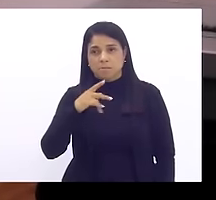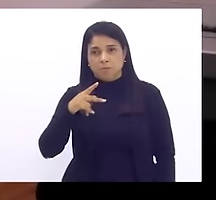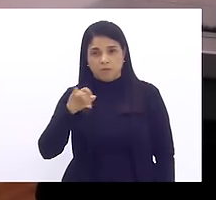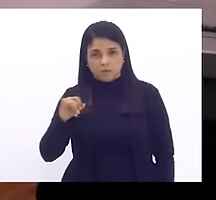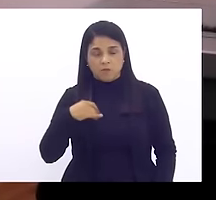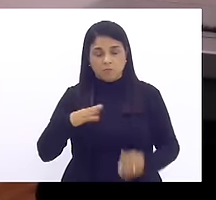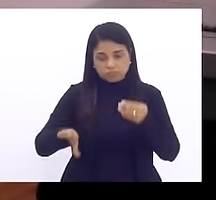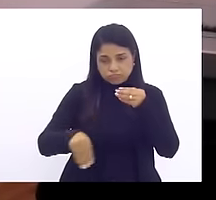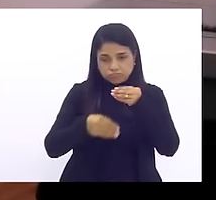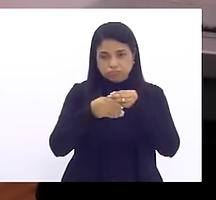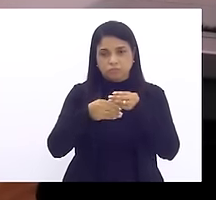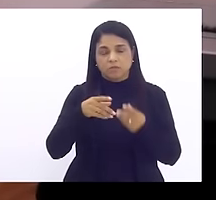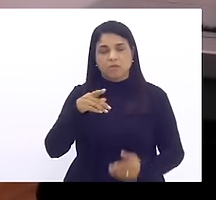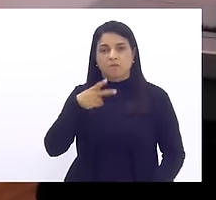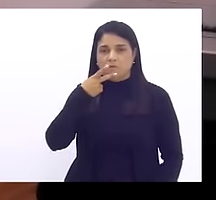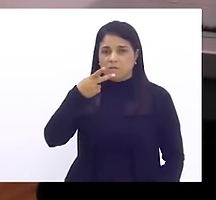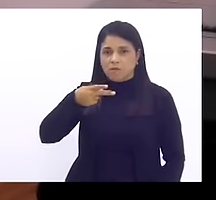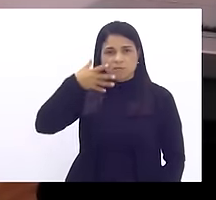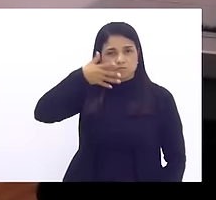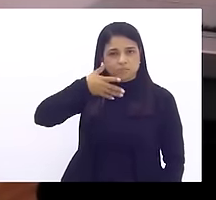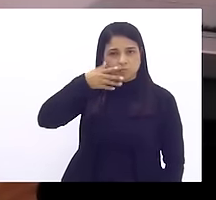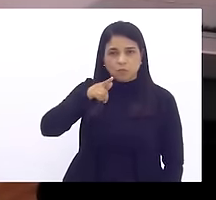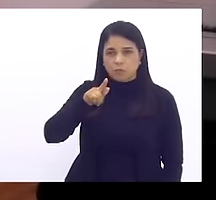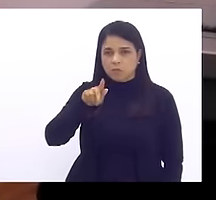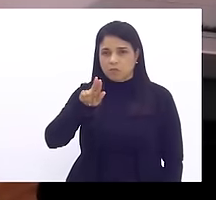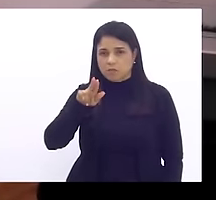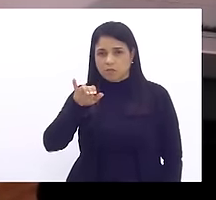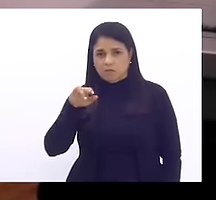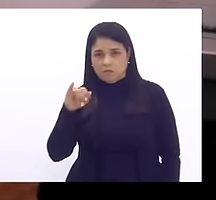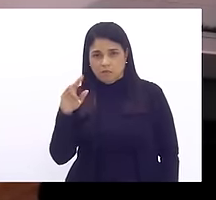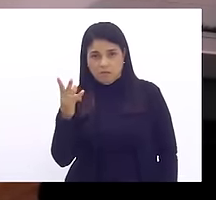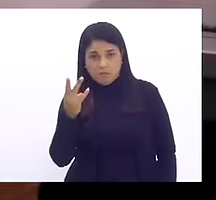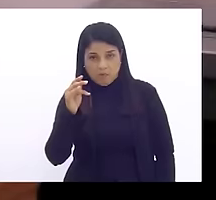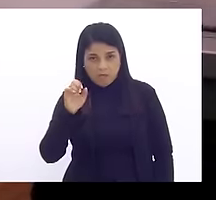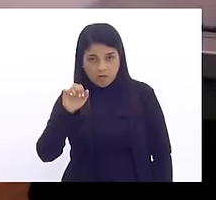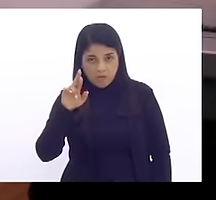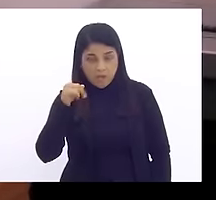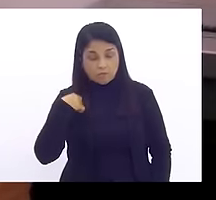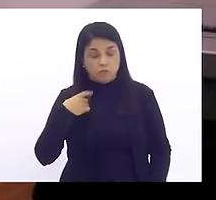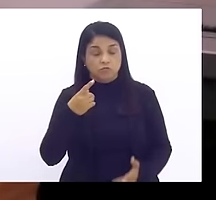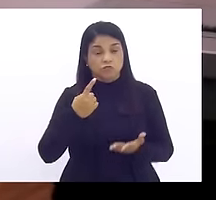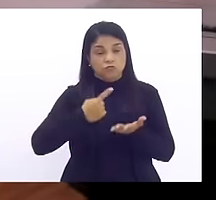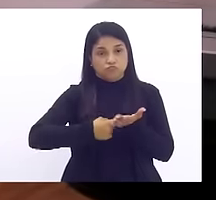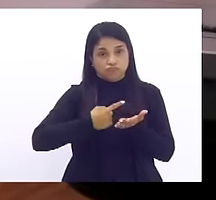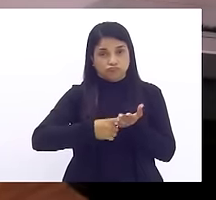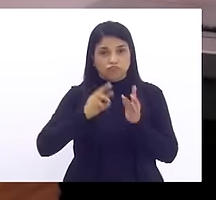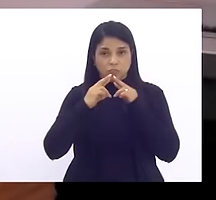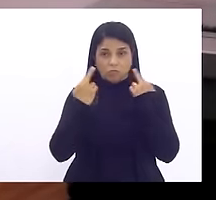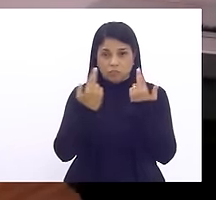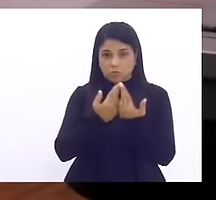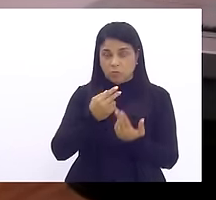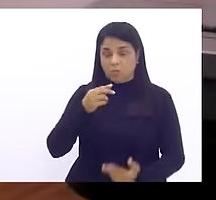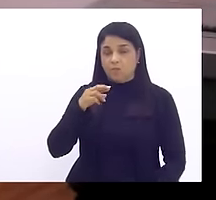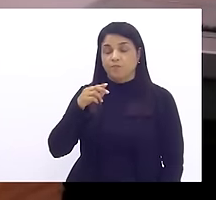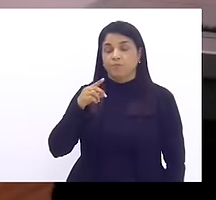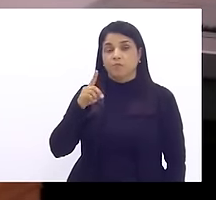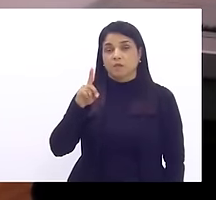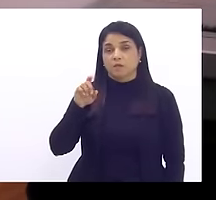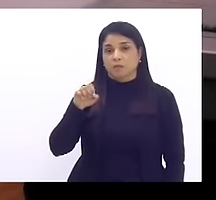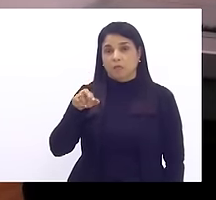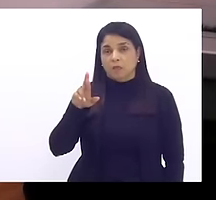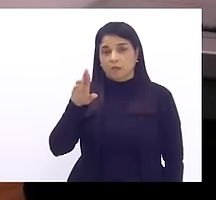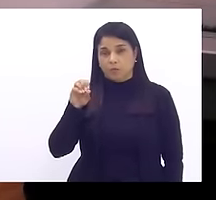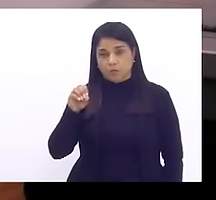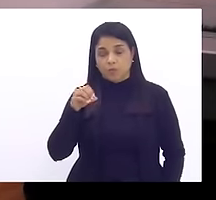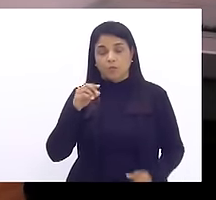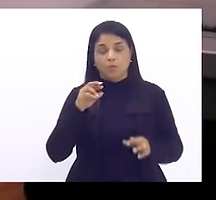Guilherme o Detro ele tinha uma reunião marcada com a Prefeitura de Itaboraí mas infelizmente o prefeito